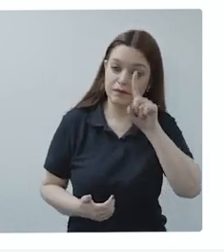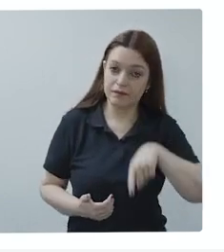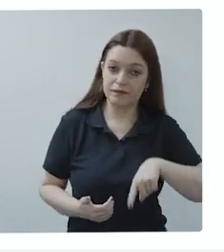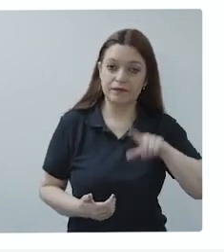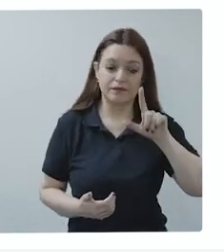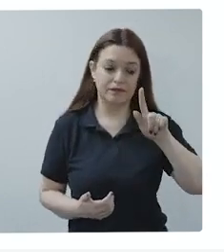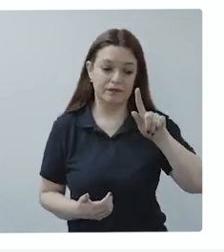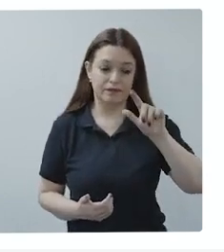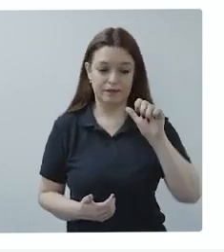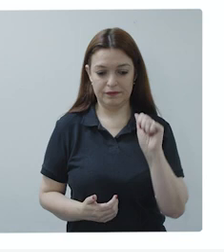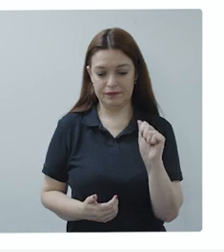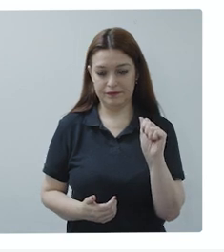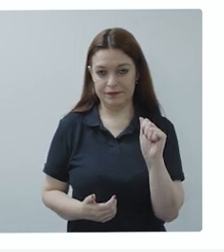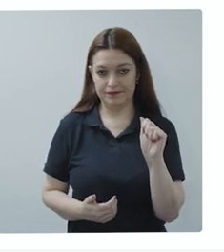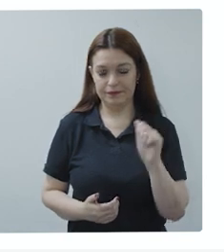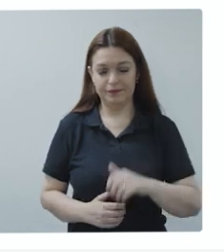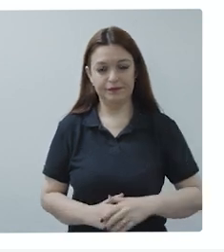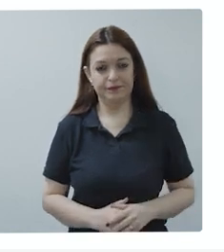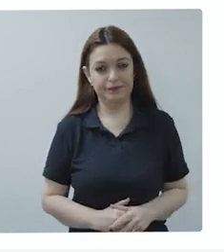sílaba ga.